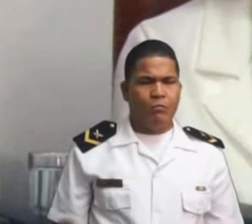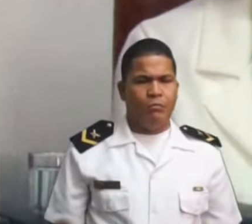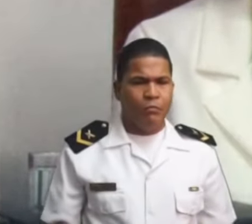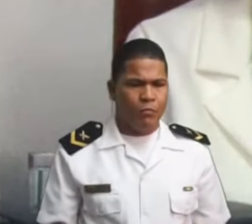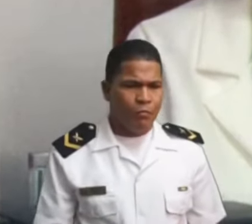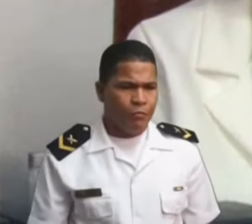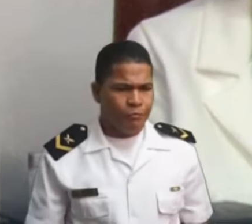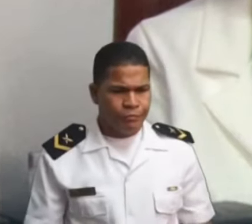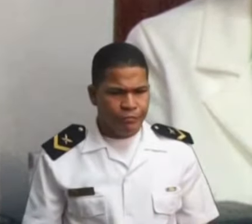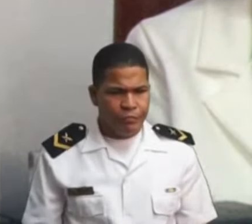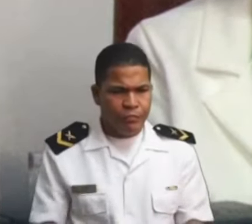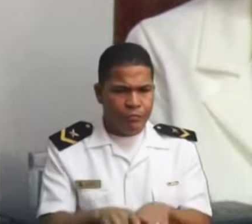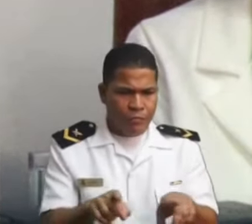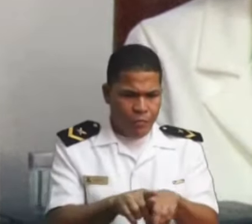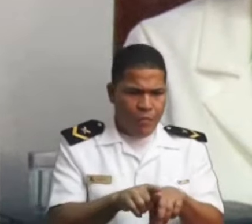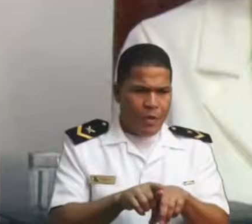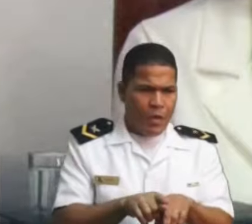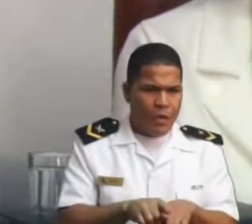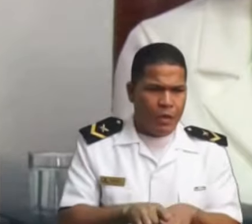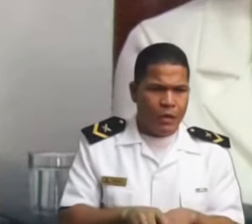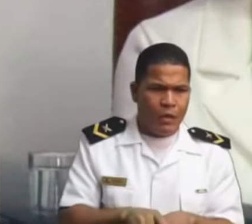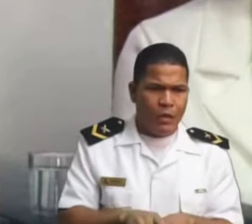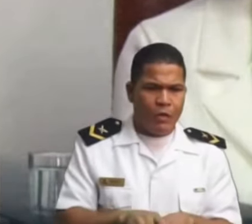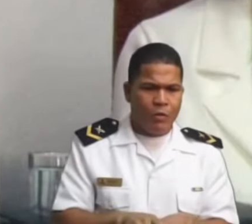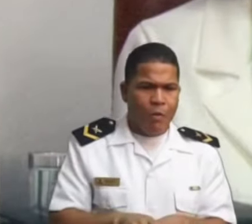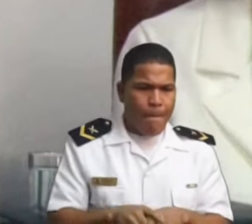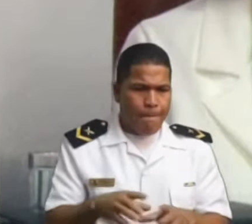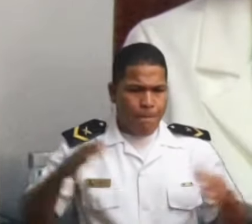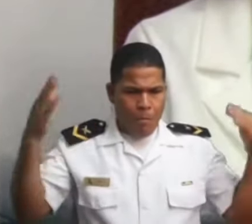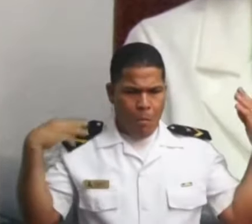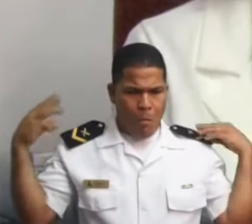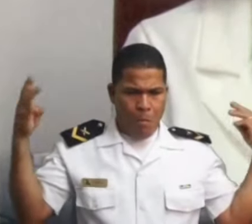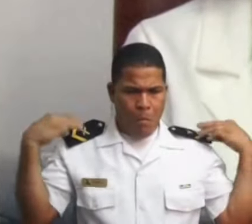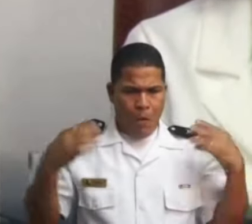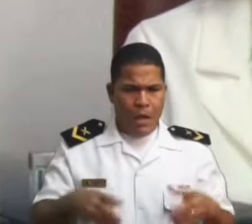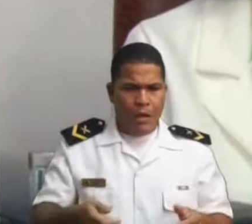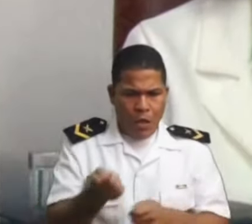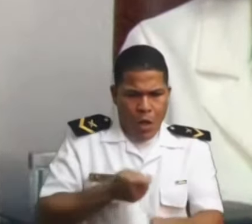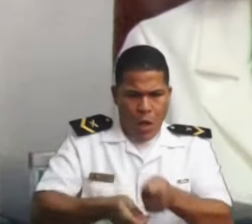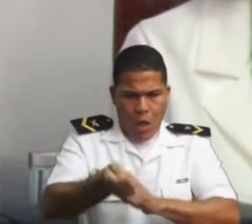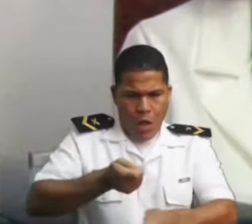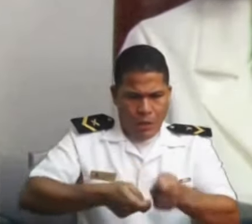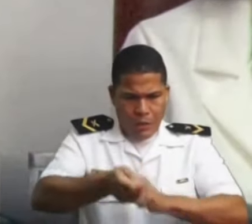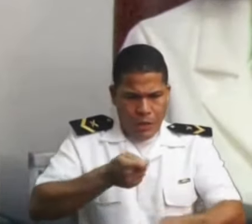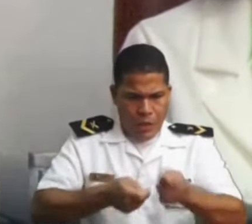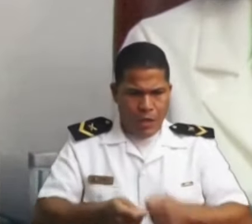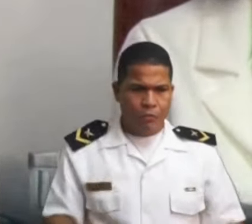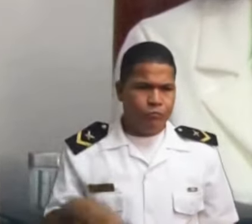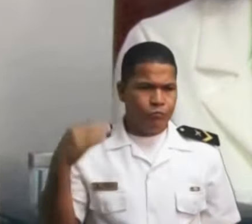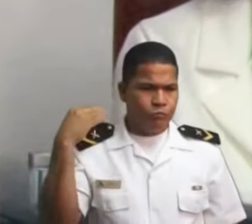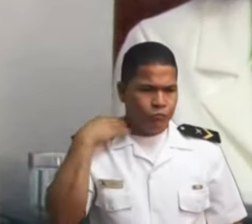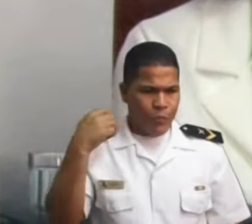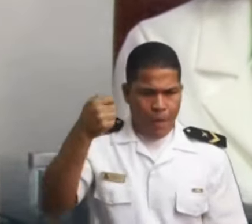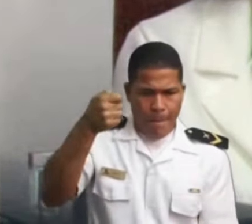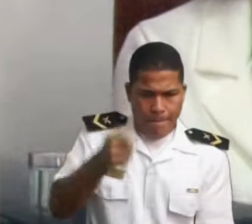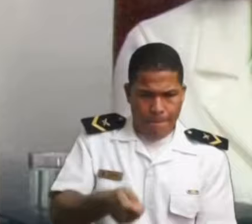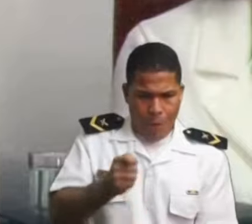Mercante, capitão de longo curso, Álvaro José de Almeida Júnior; senhores juízes do tribunal;